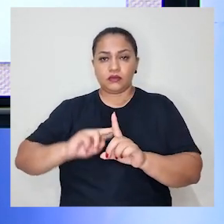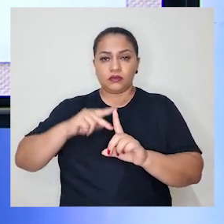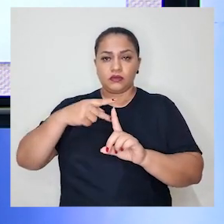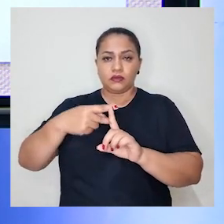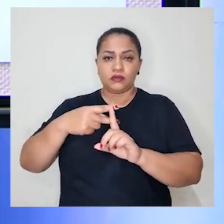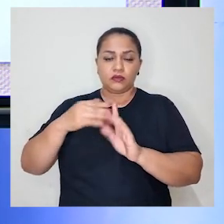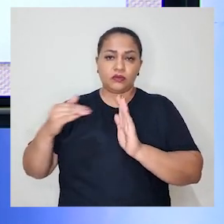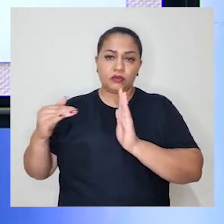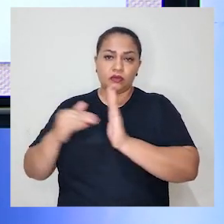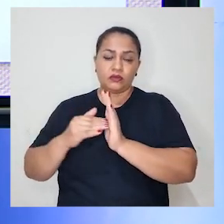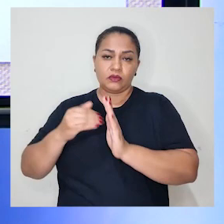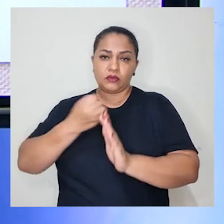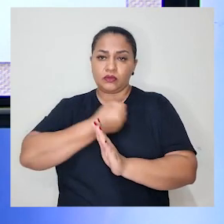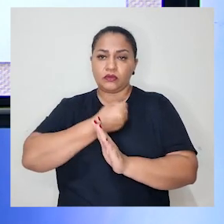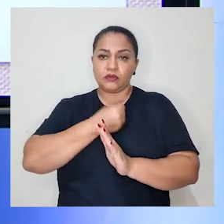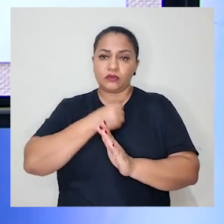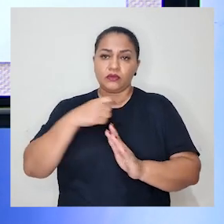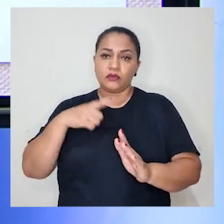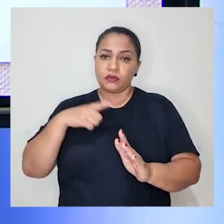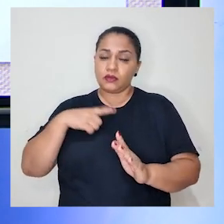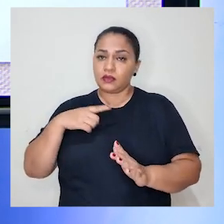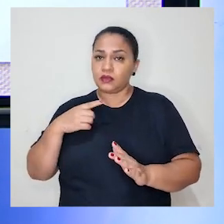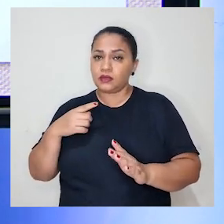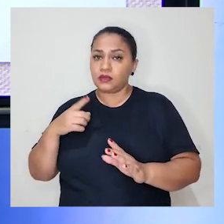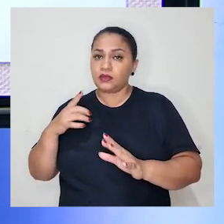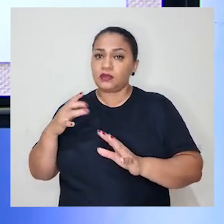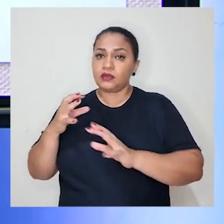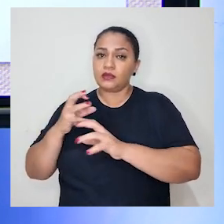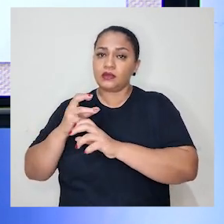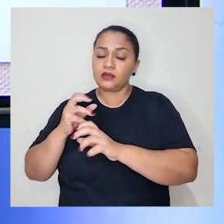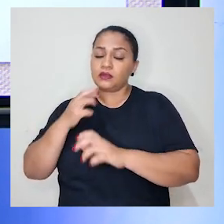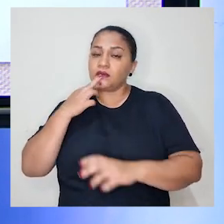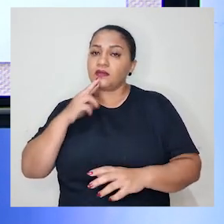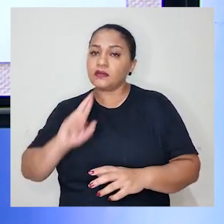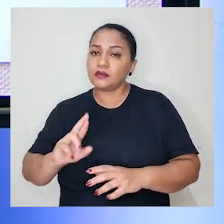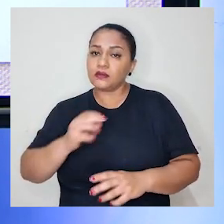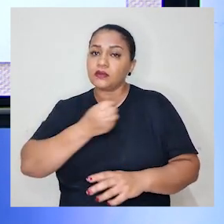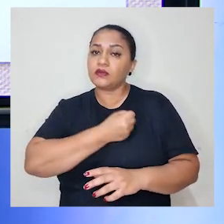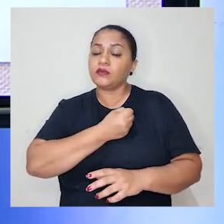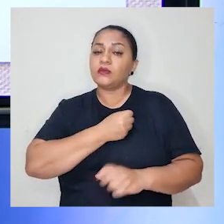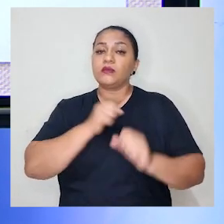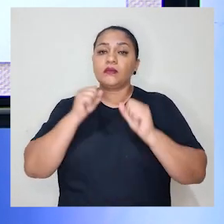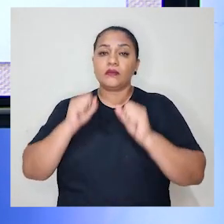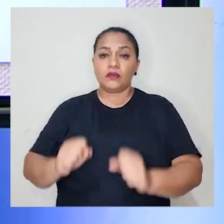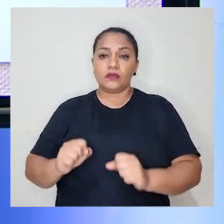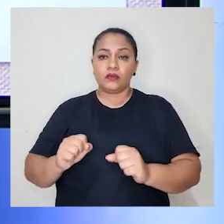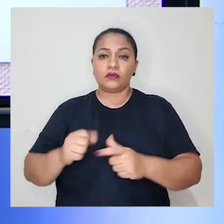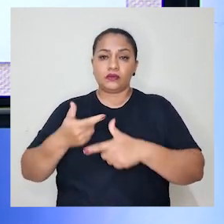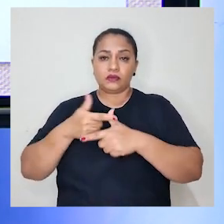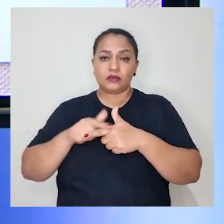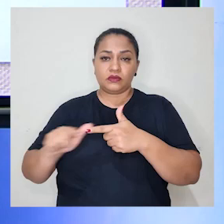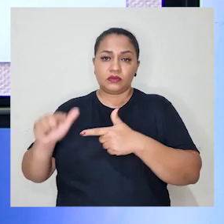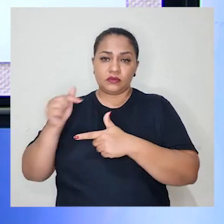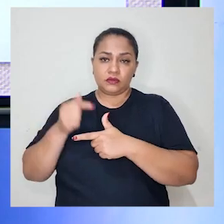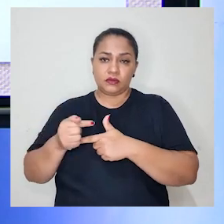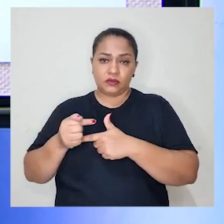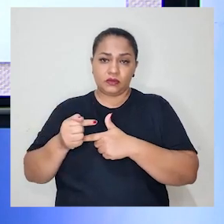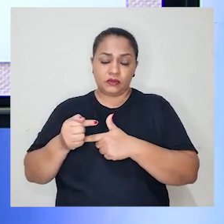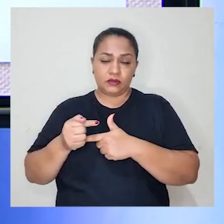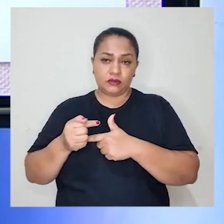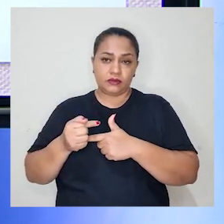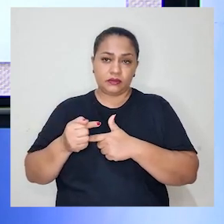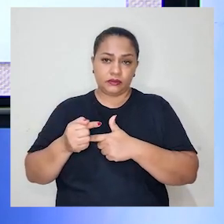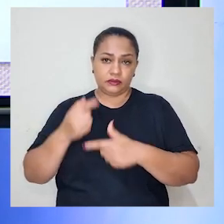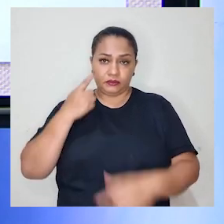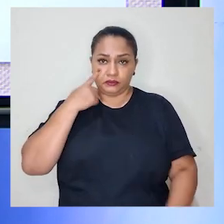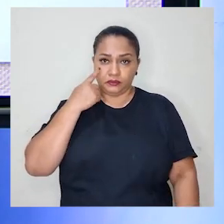último algarismo tem que resultar em um número que seja divisível por 7. Então,